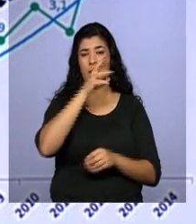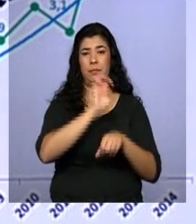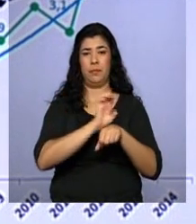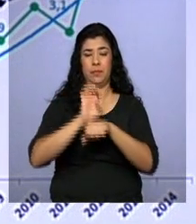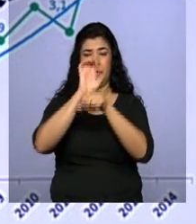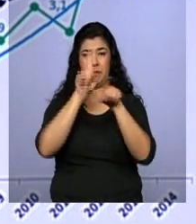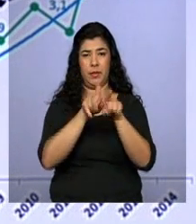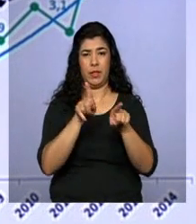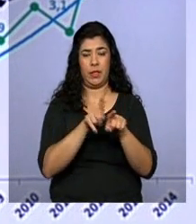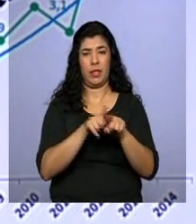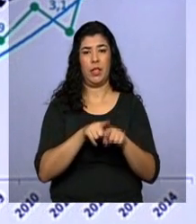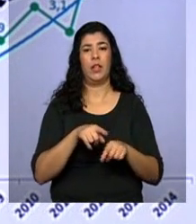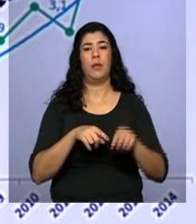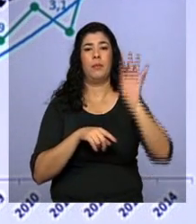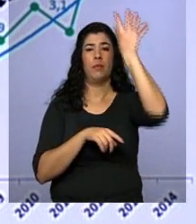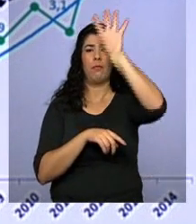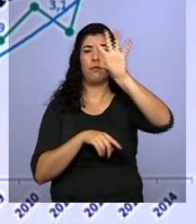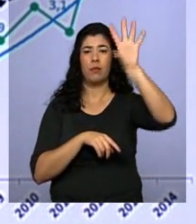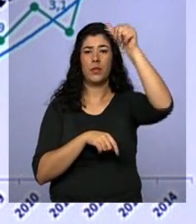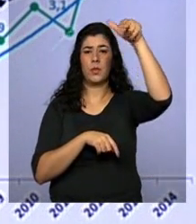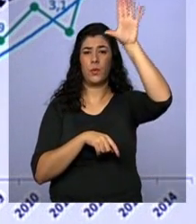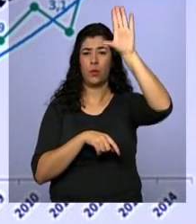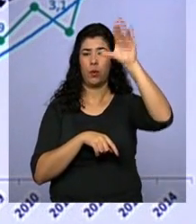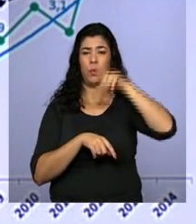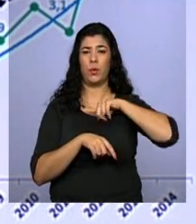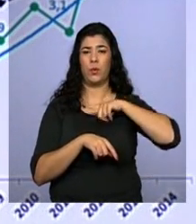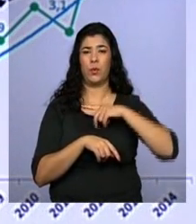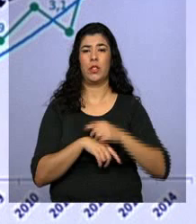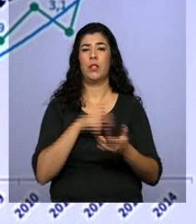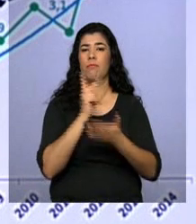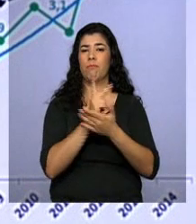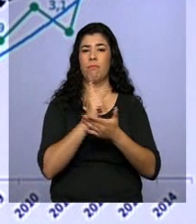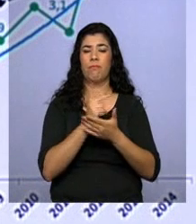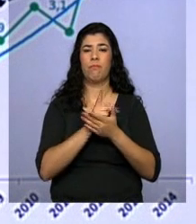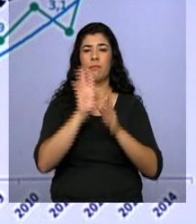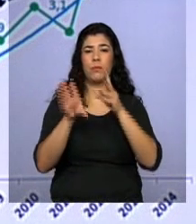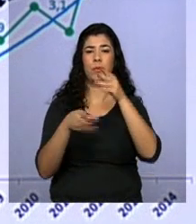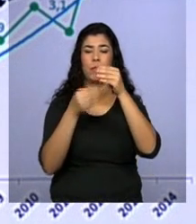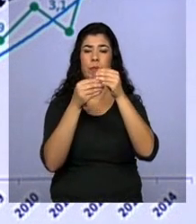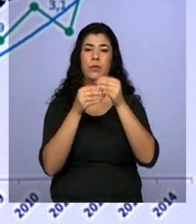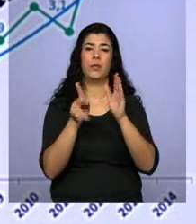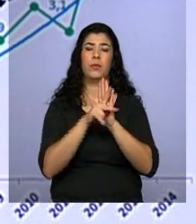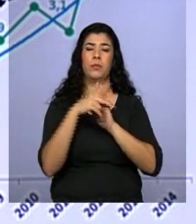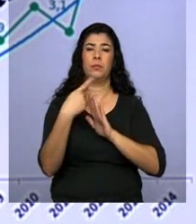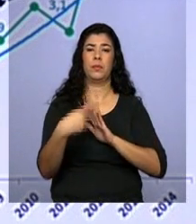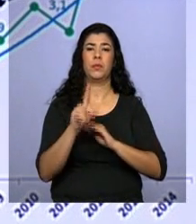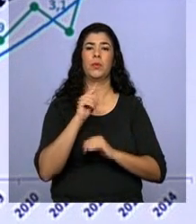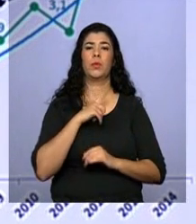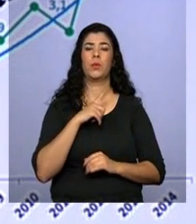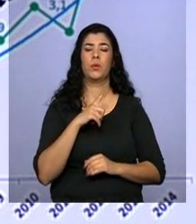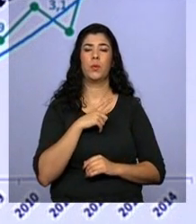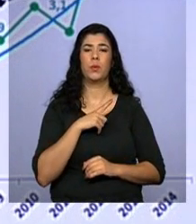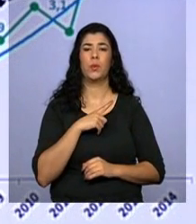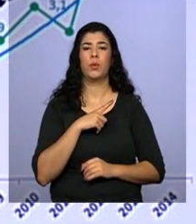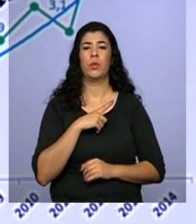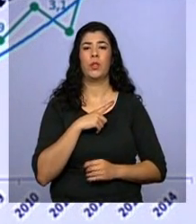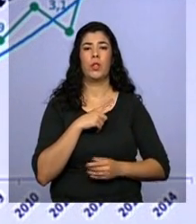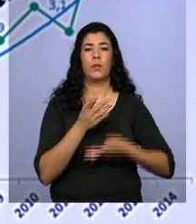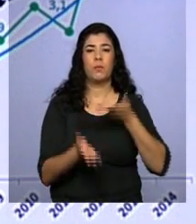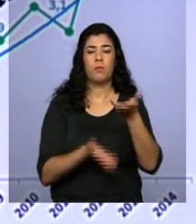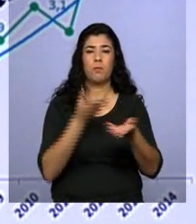eh Norte da mesma maneira tem um incremento eh nas suas nos seus